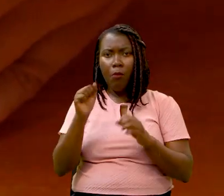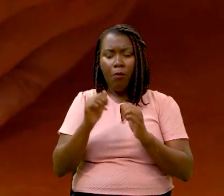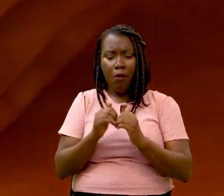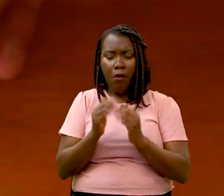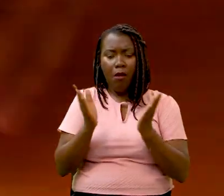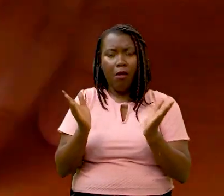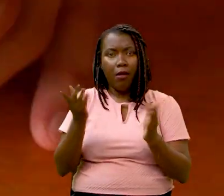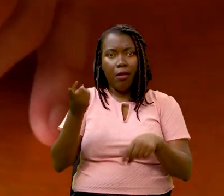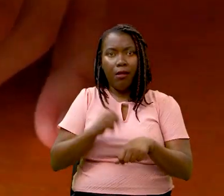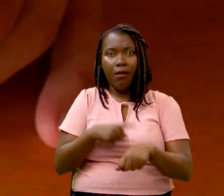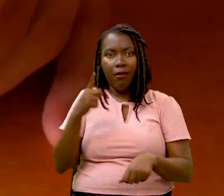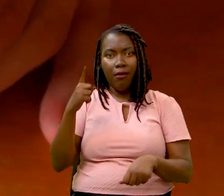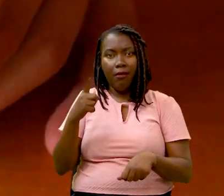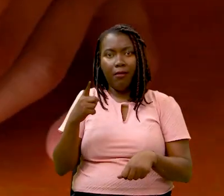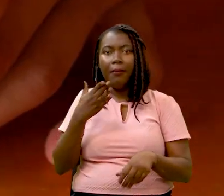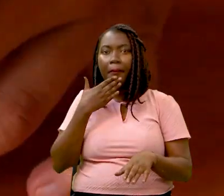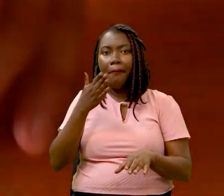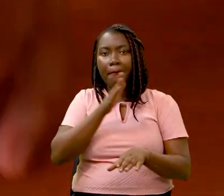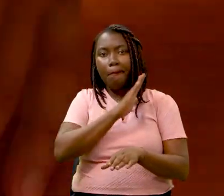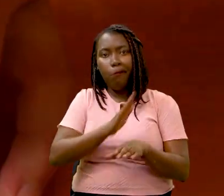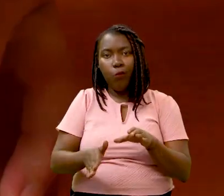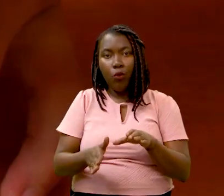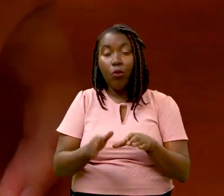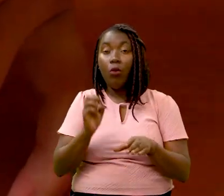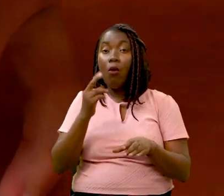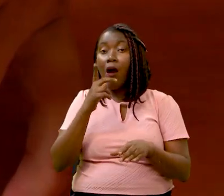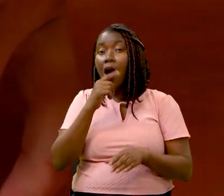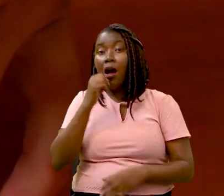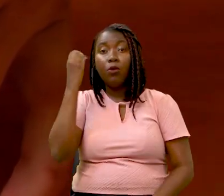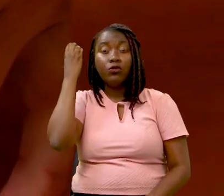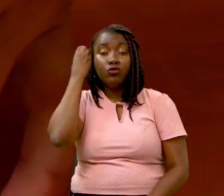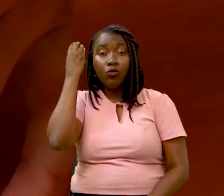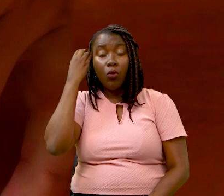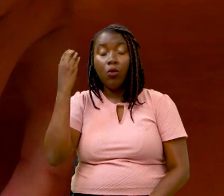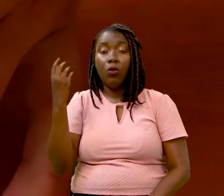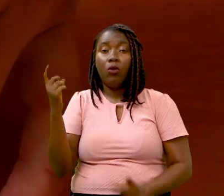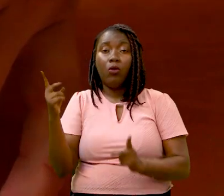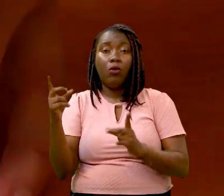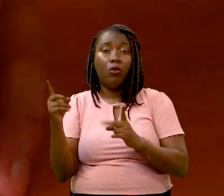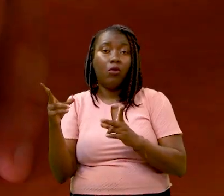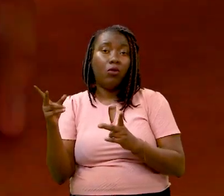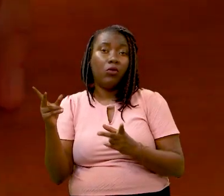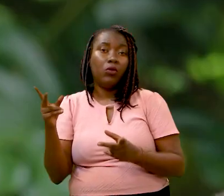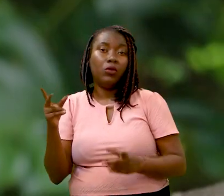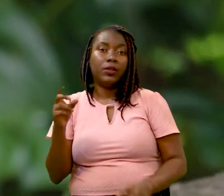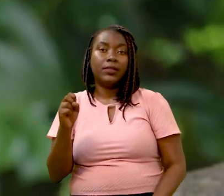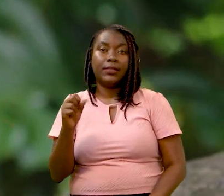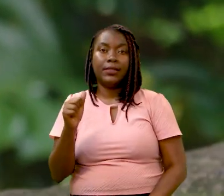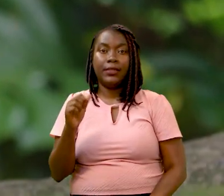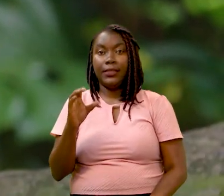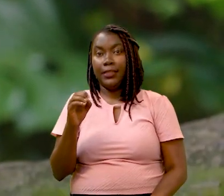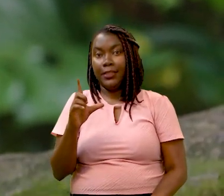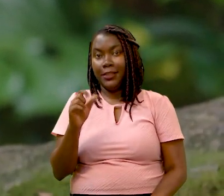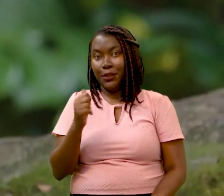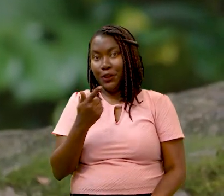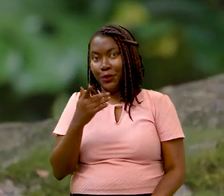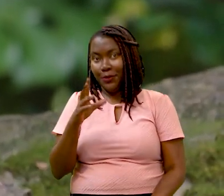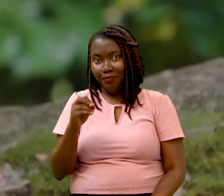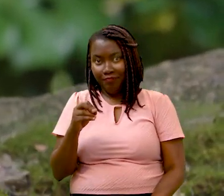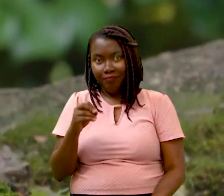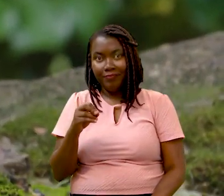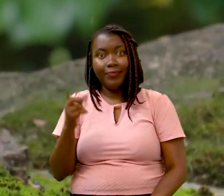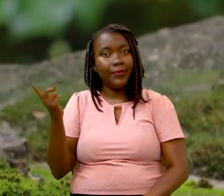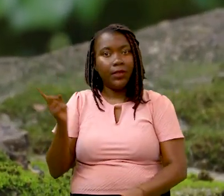na hora, ou a água de coco dos sacolões, que ela também é extraída ali na hora e